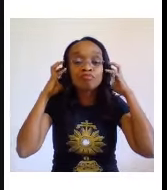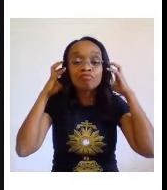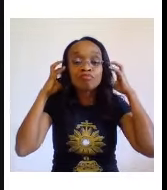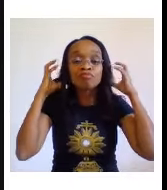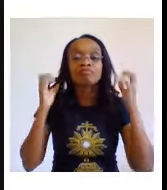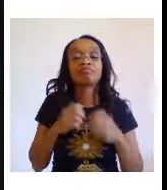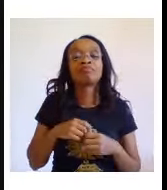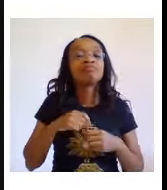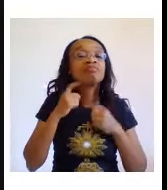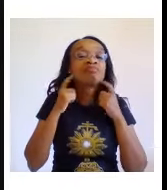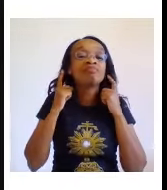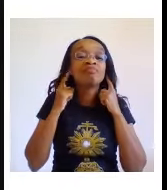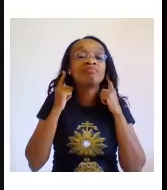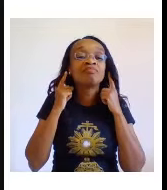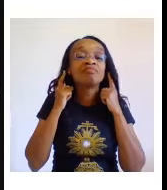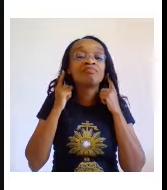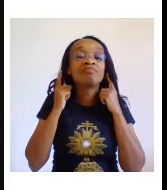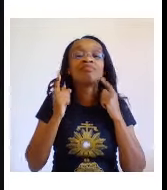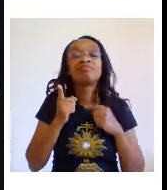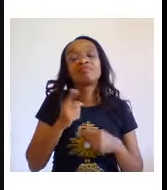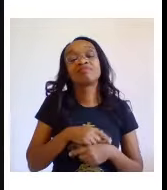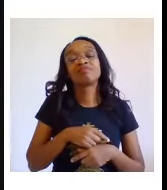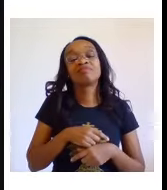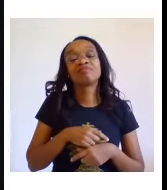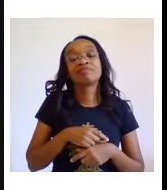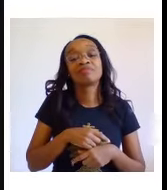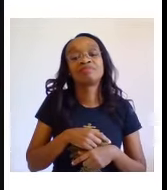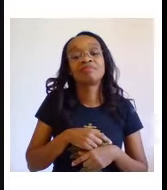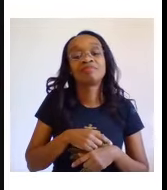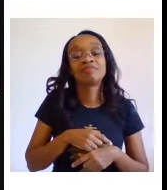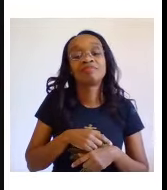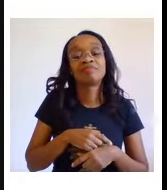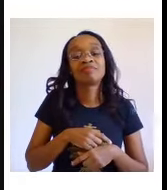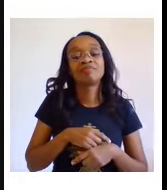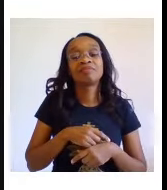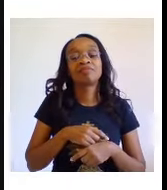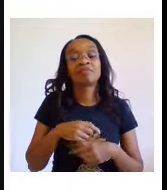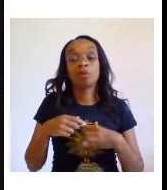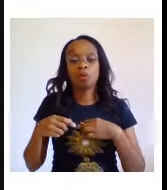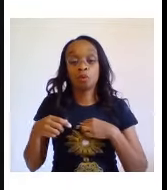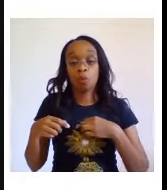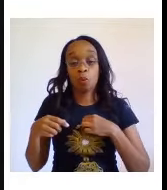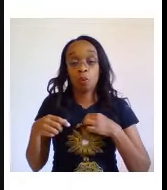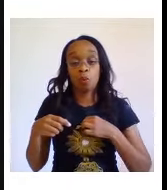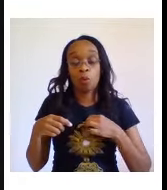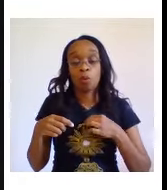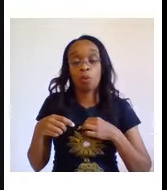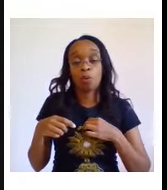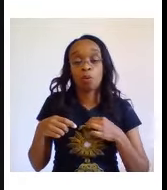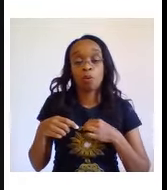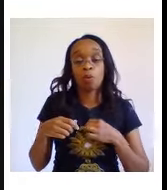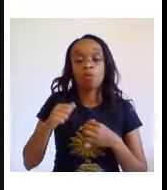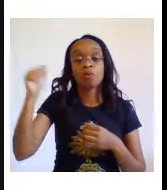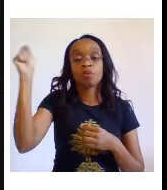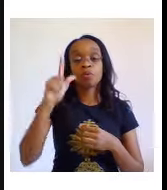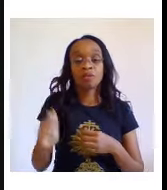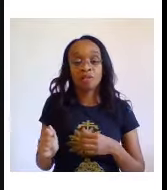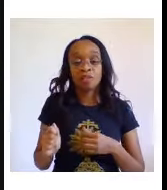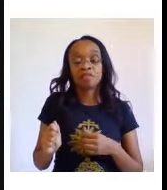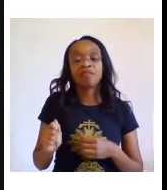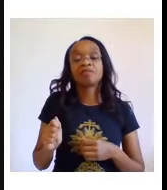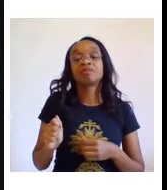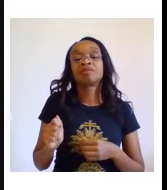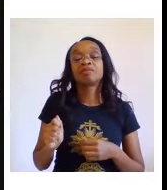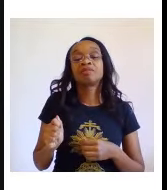ouvido, brincos redondos, uma blusa com fundo azul e